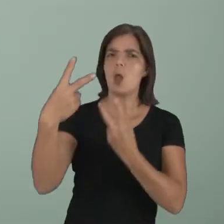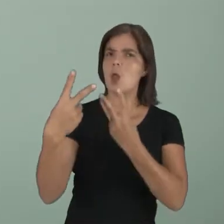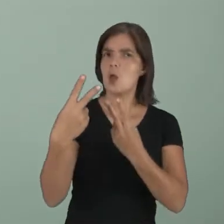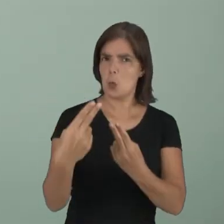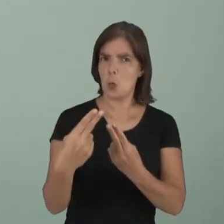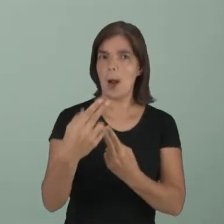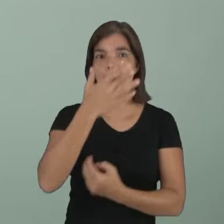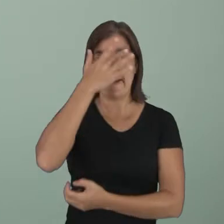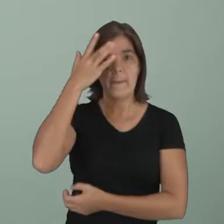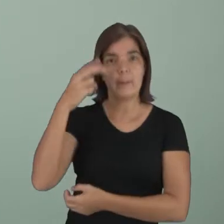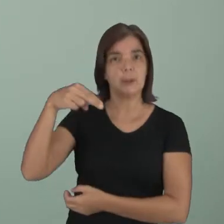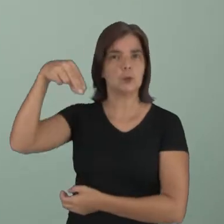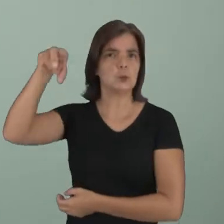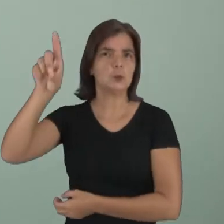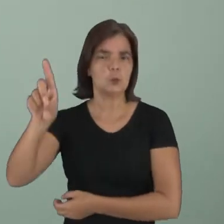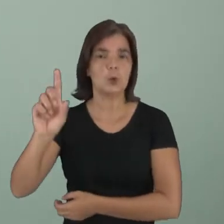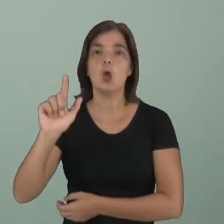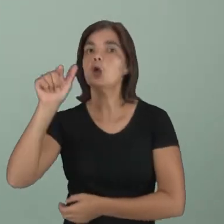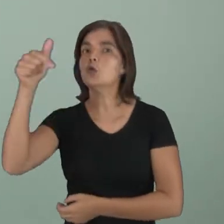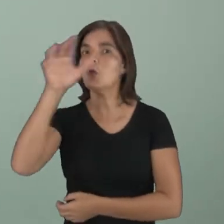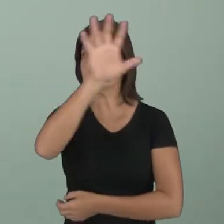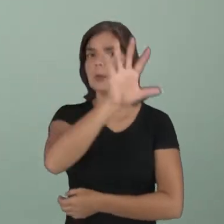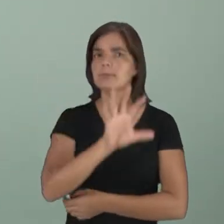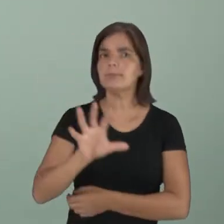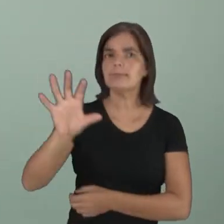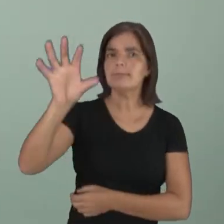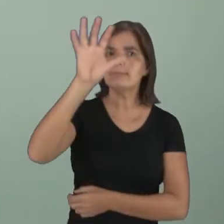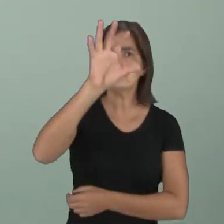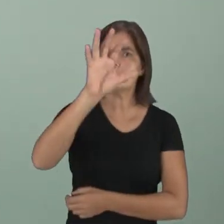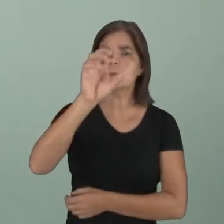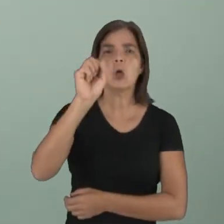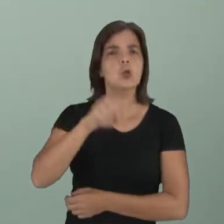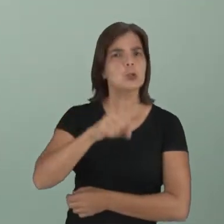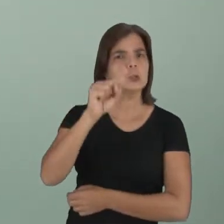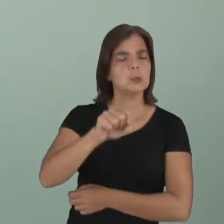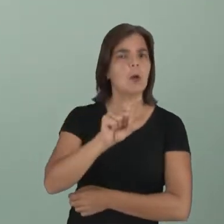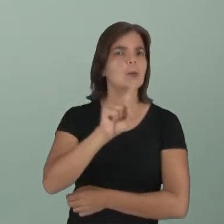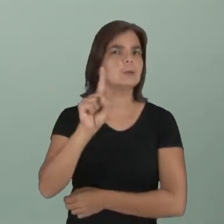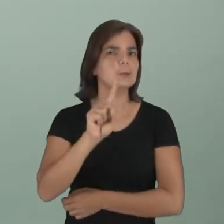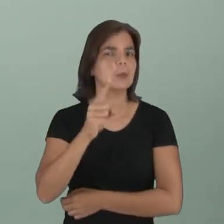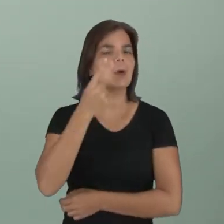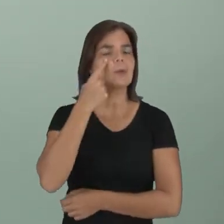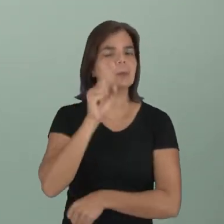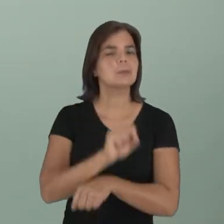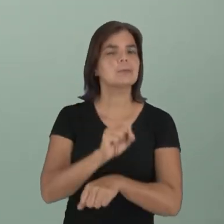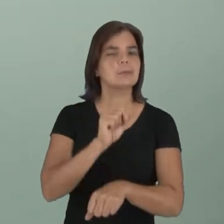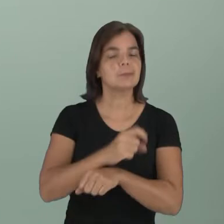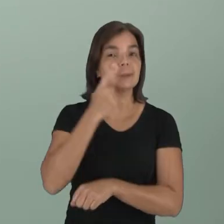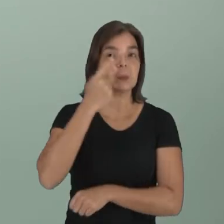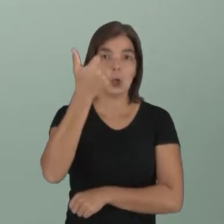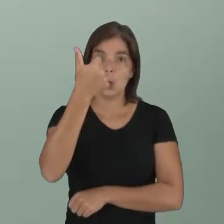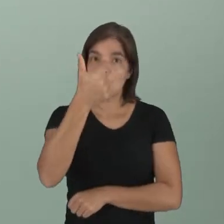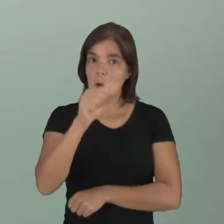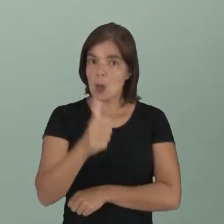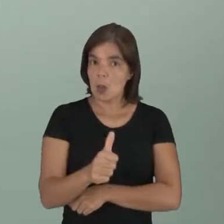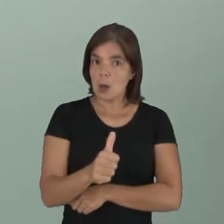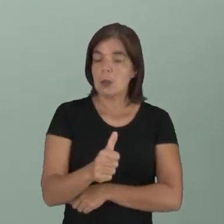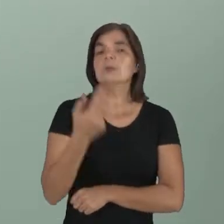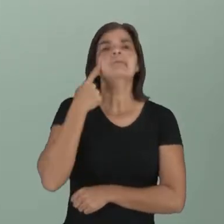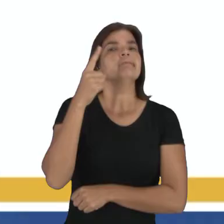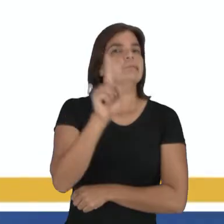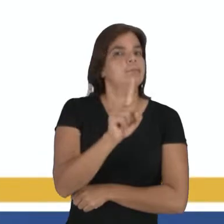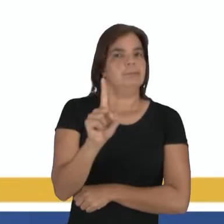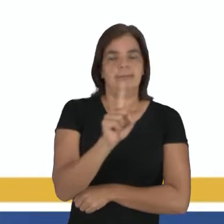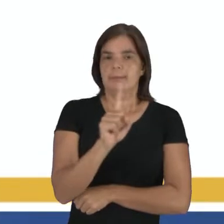mesma forma que as pessoas do nordeste e de outras regiões? Sim ou não? Espero que vocês tenham analisado que não, não